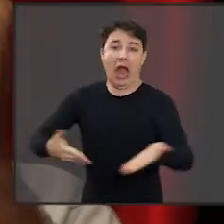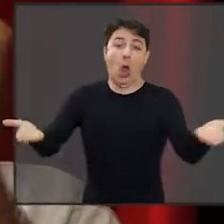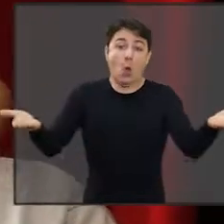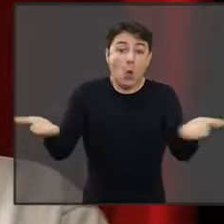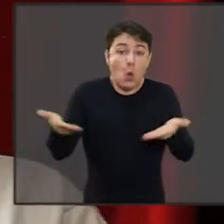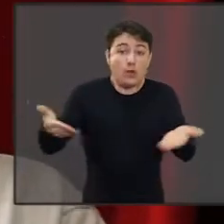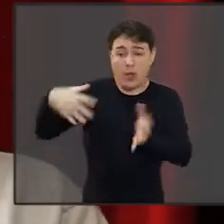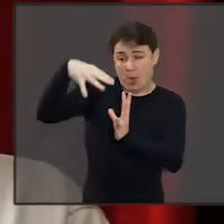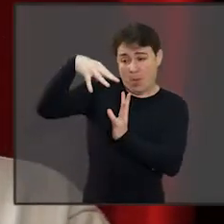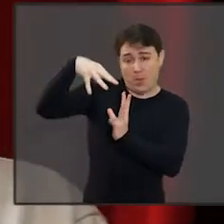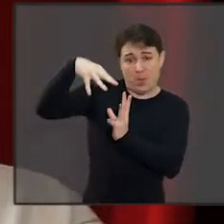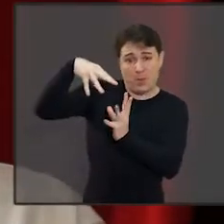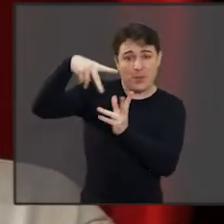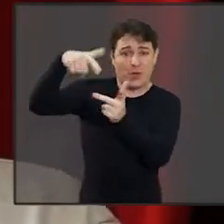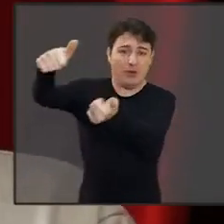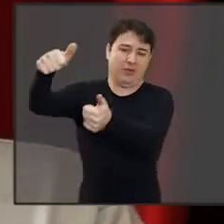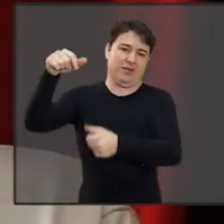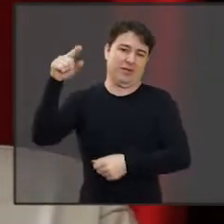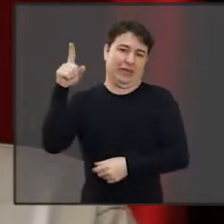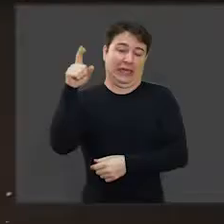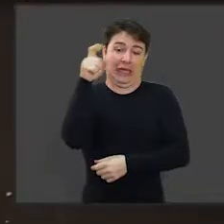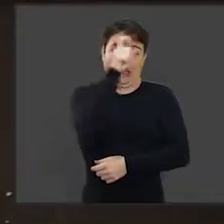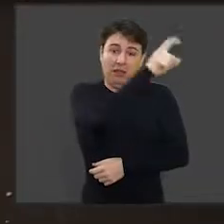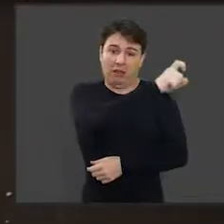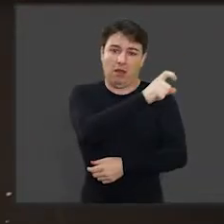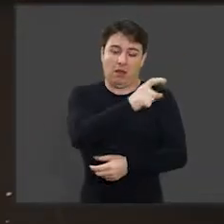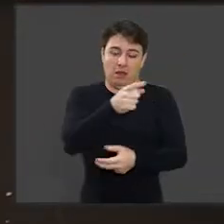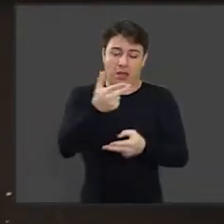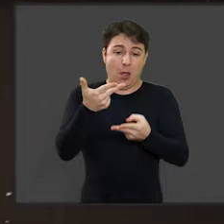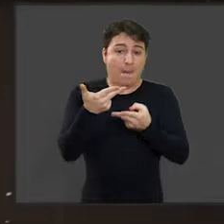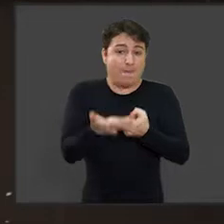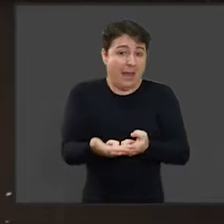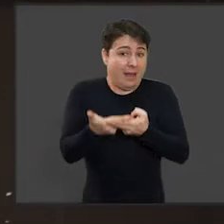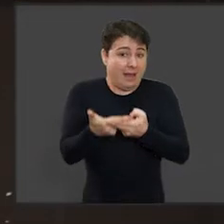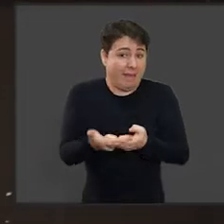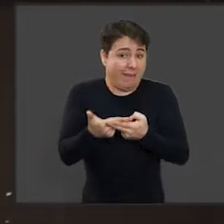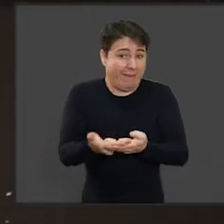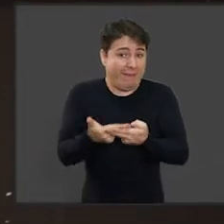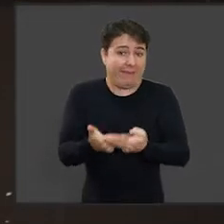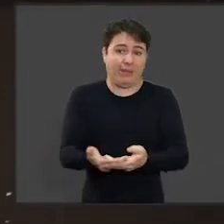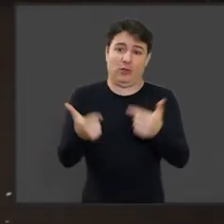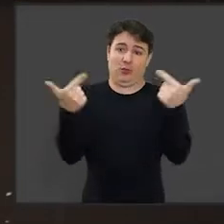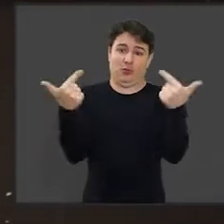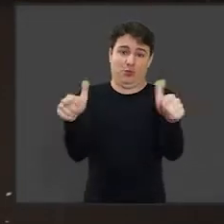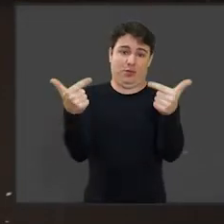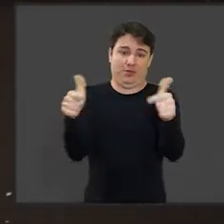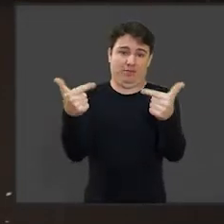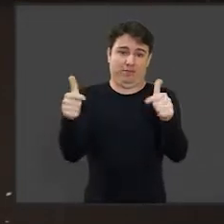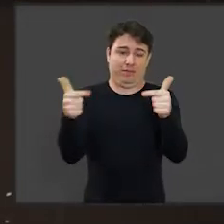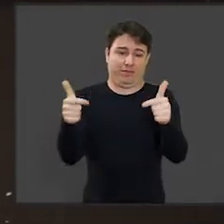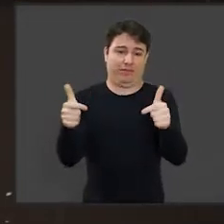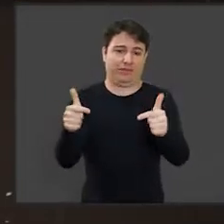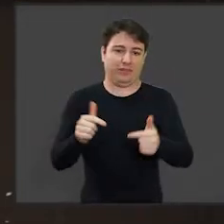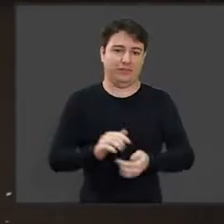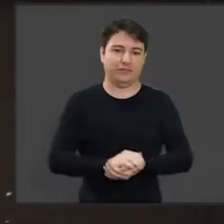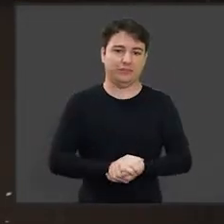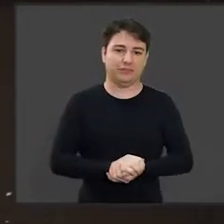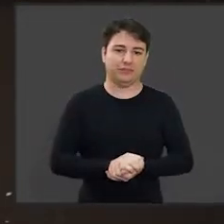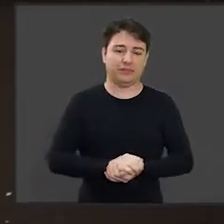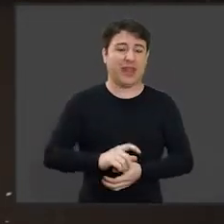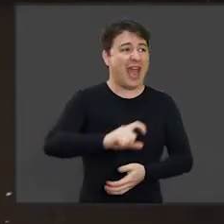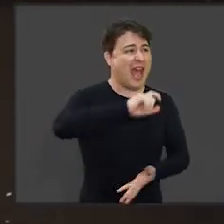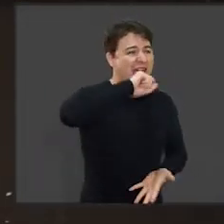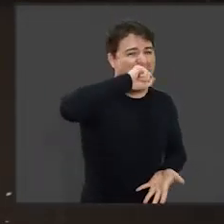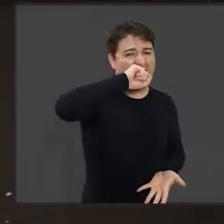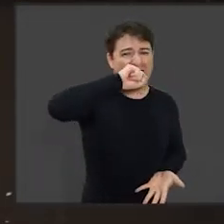conseguir, pelo menos por um momento, olhar o mundo por outros olhos. Eu acho que isso cria empatia, isso cria alteridade. Em momentos como o de